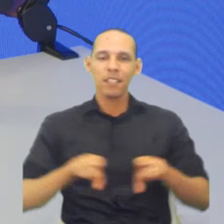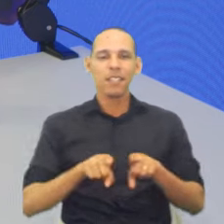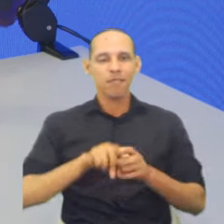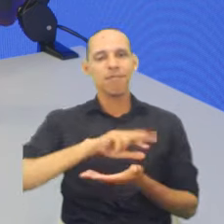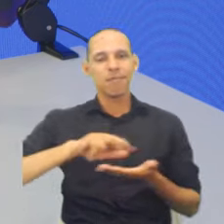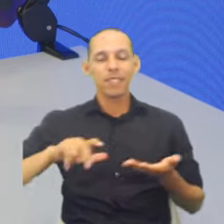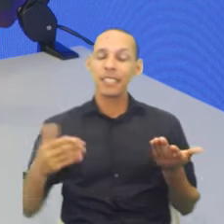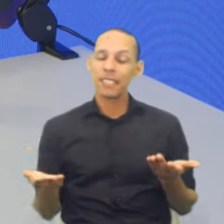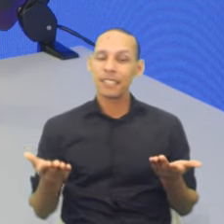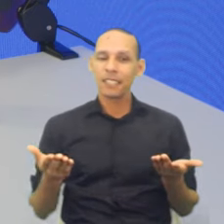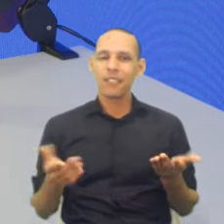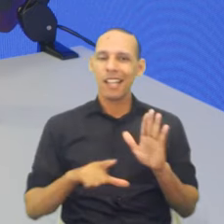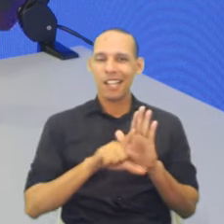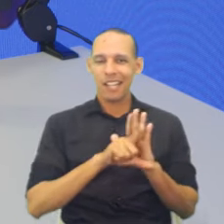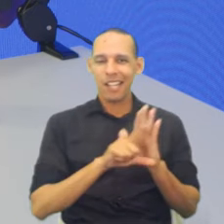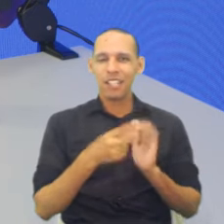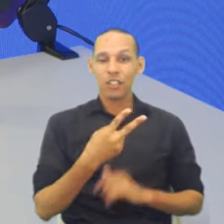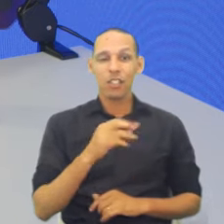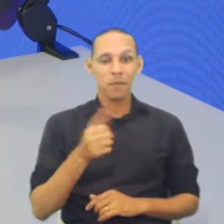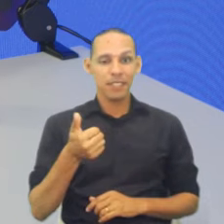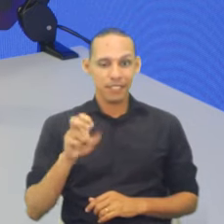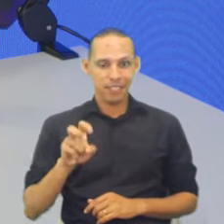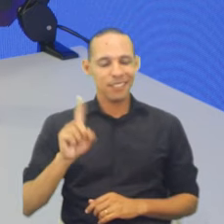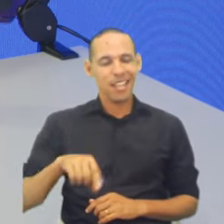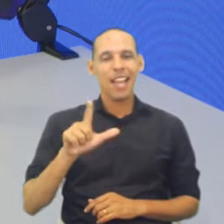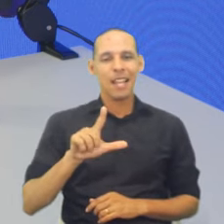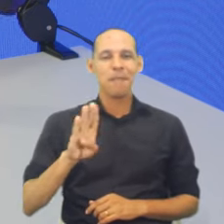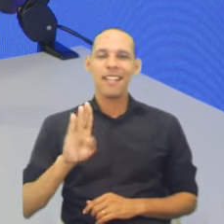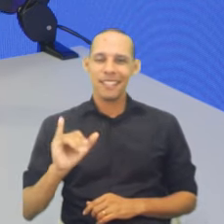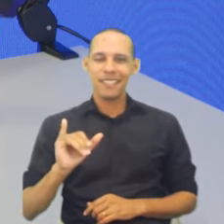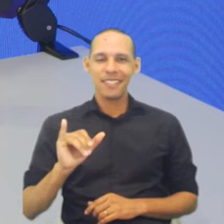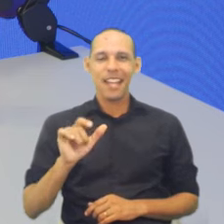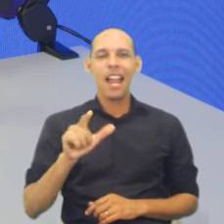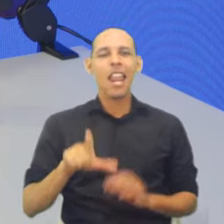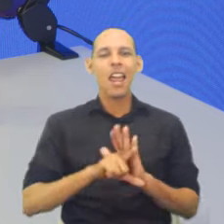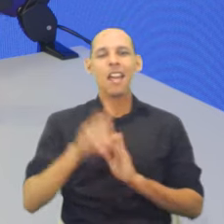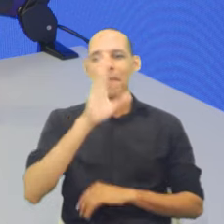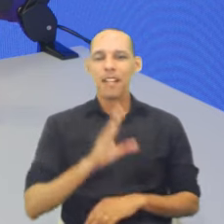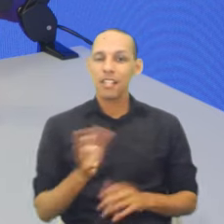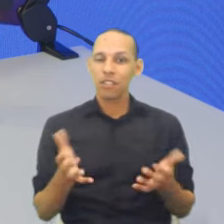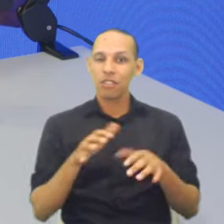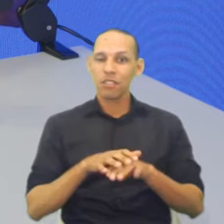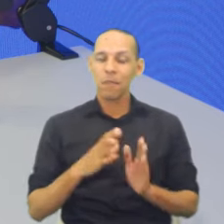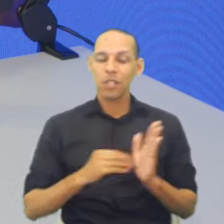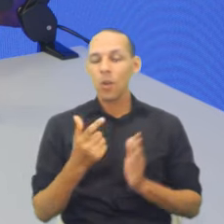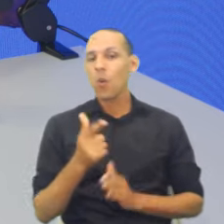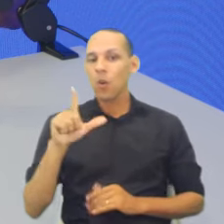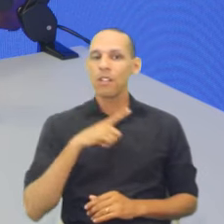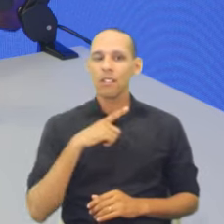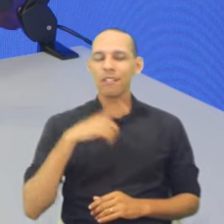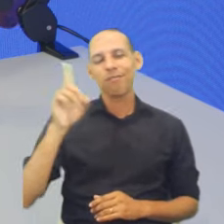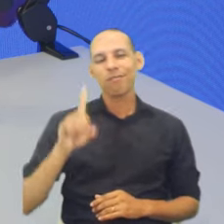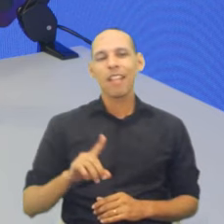tem desde a lei de 2015 que é lbi lei brasileira de inclusão eh vem trazendo um outro modelo de medid deficiência que não é